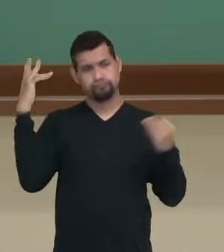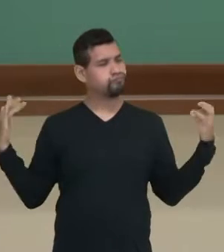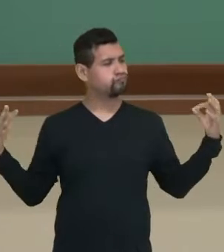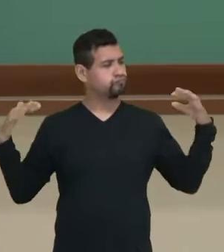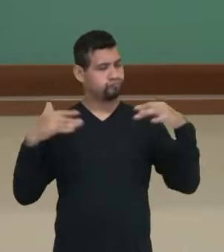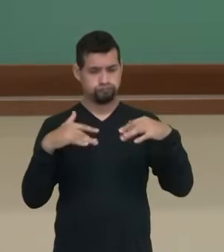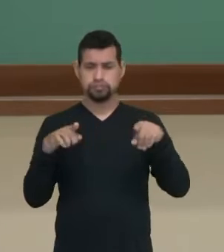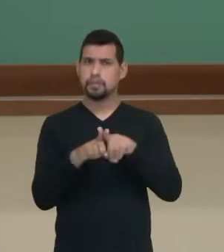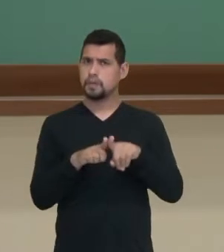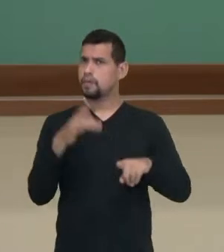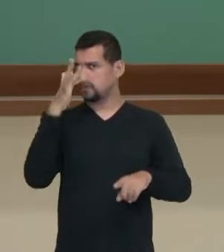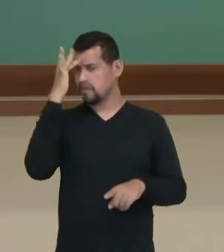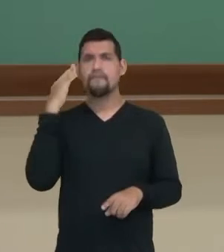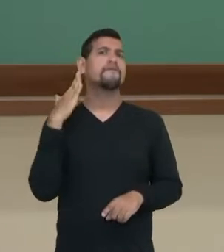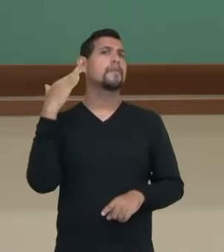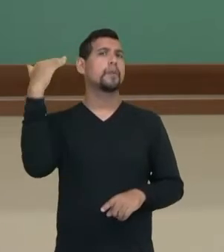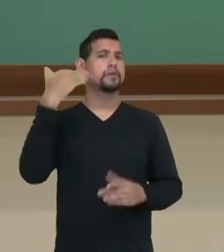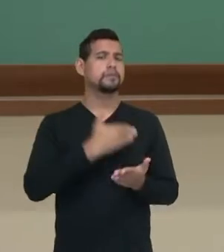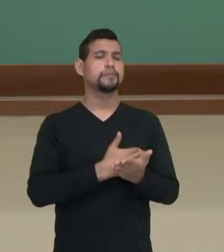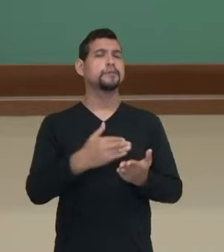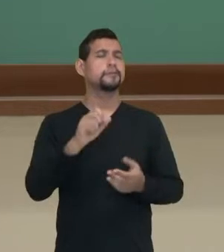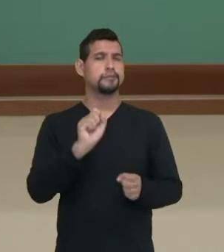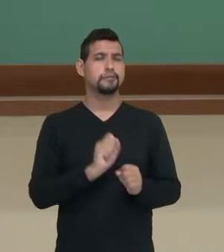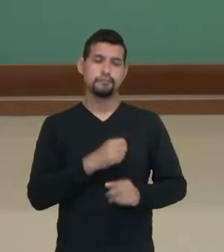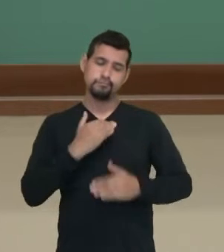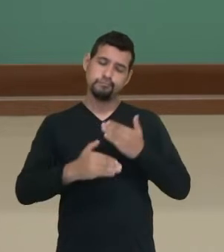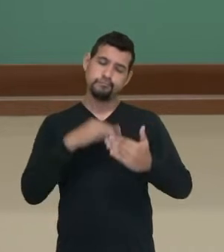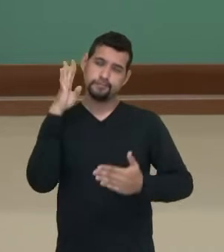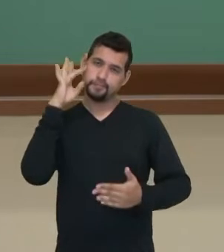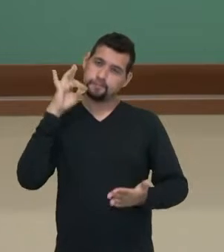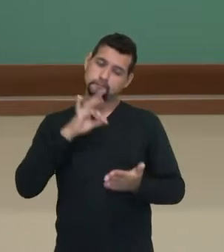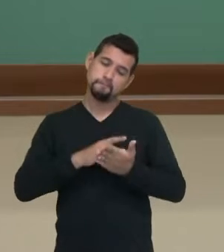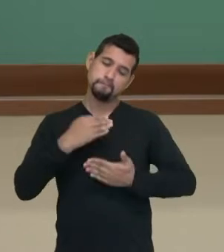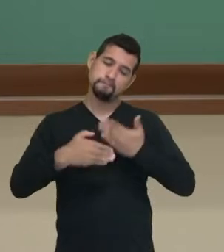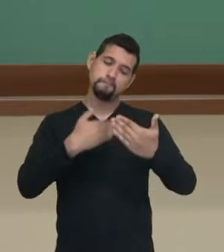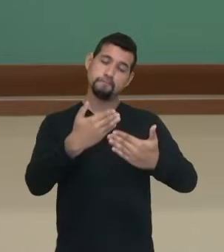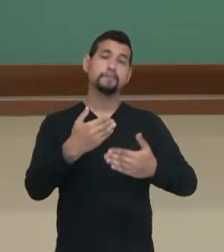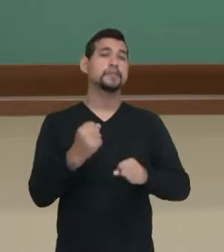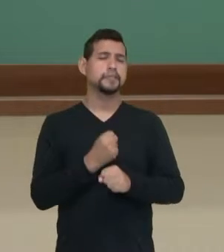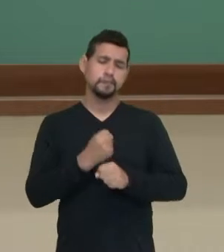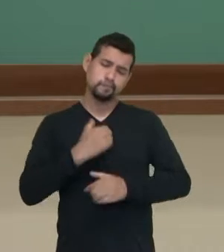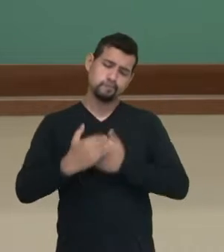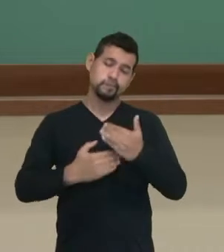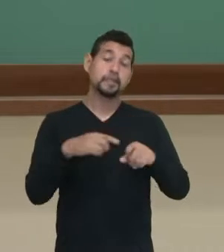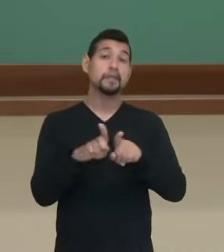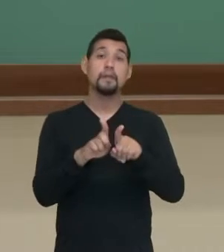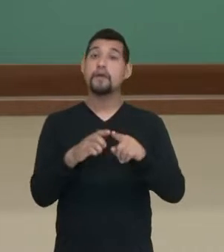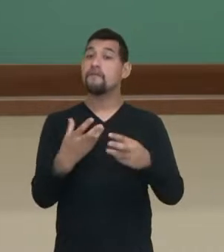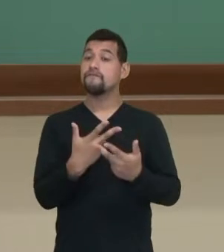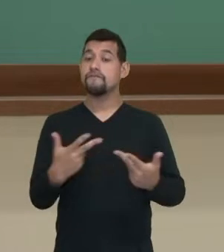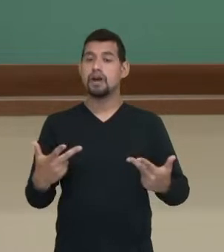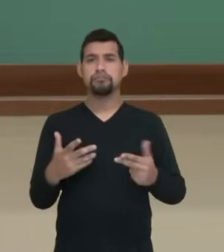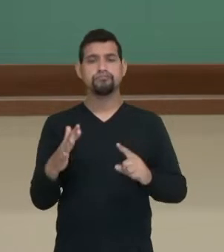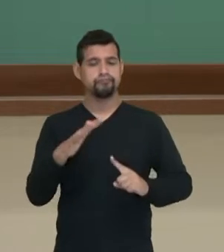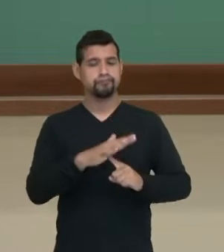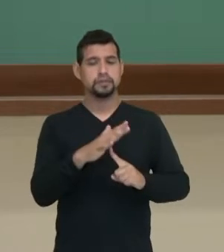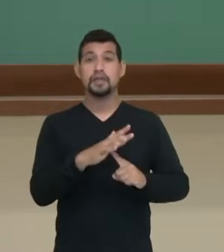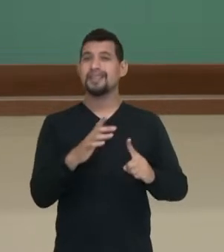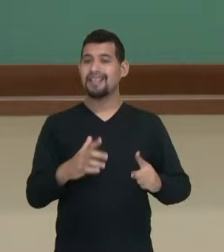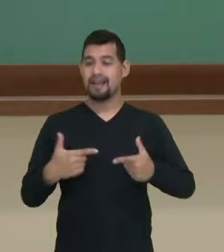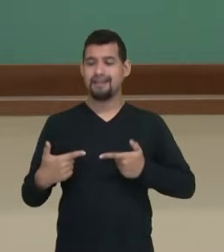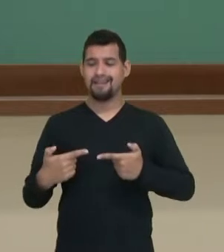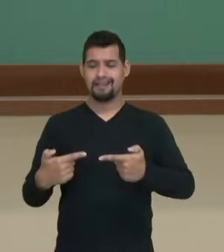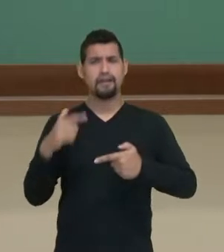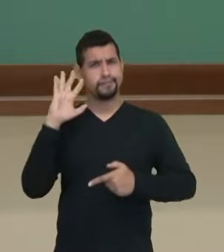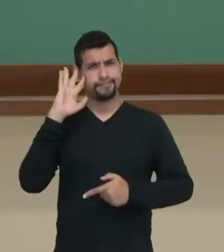grandes personalidades que surgiram aí ao longo da história do Paraná e também sobre a participação do Paraná na maior guerra de